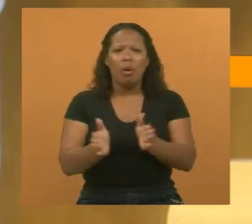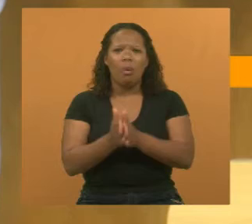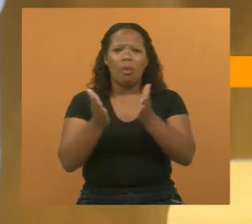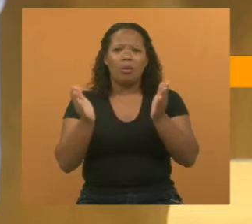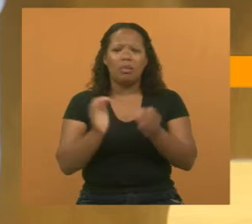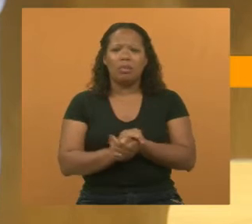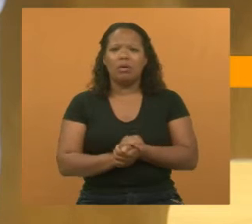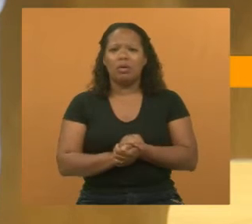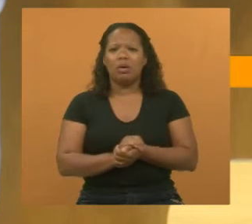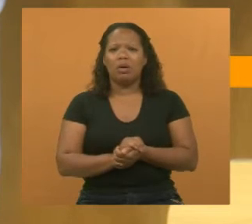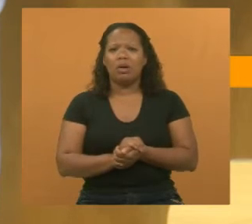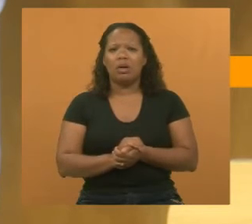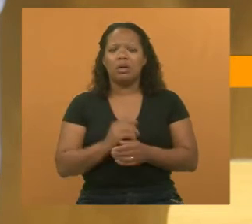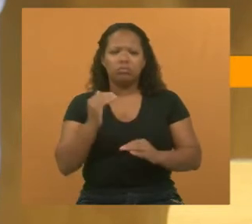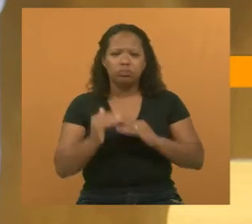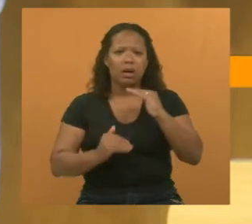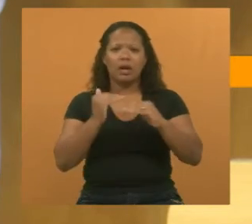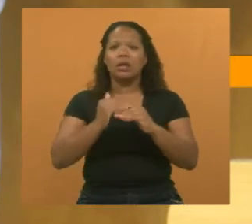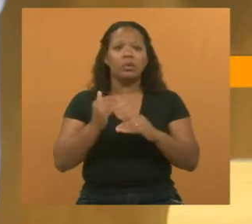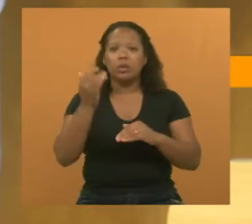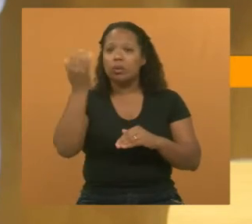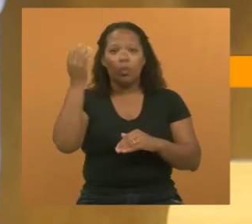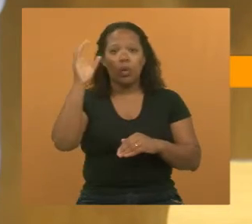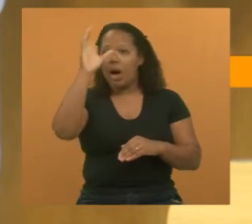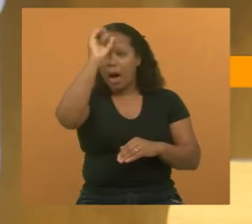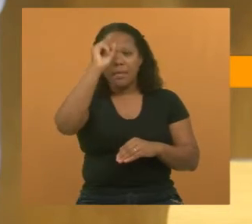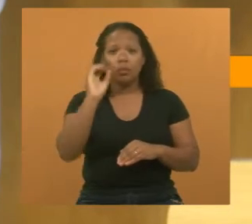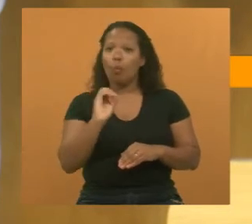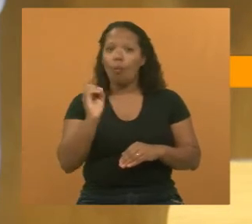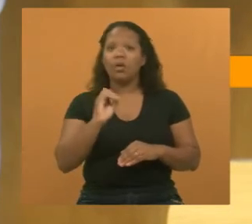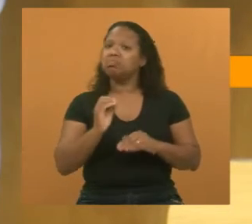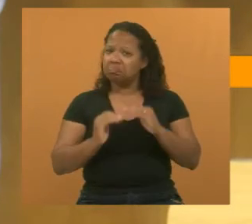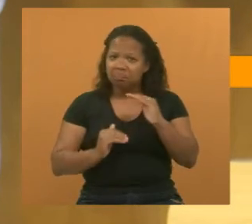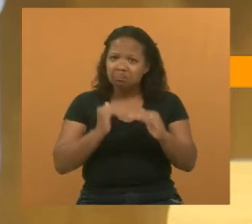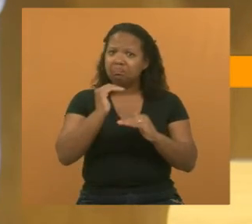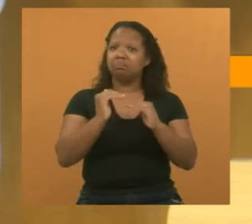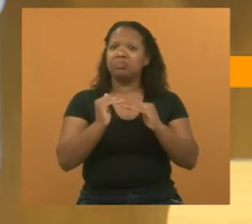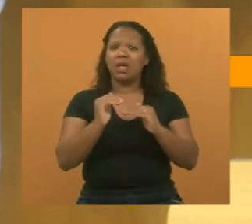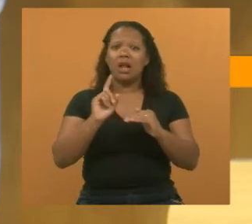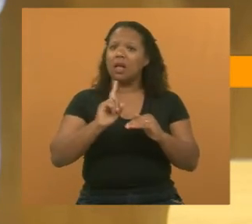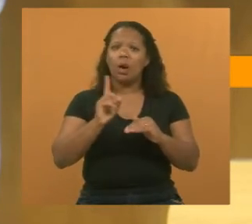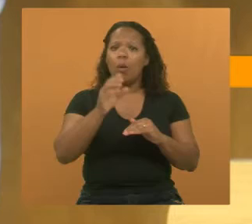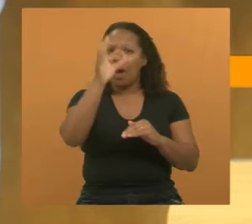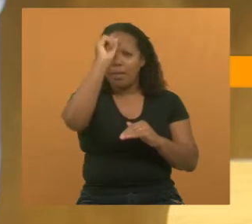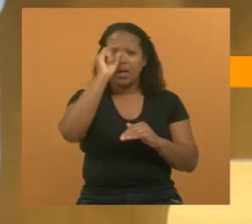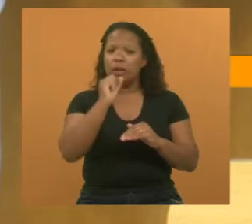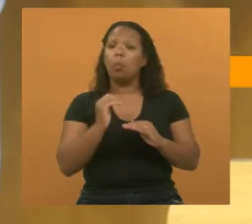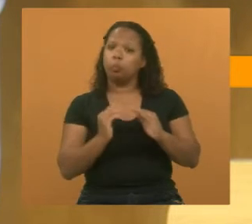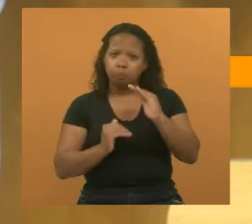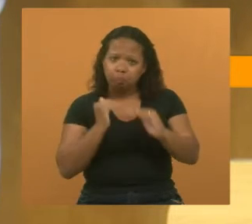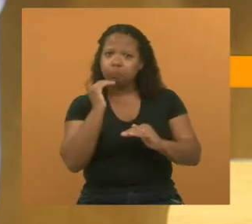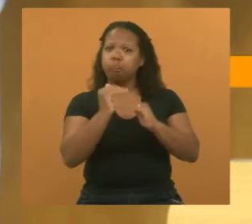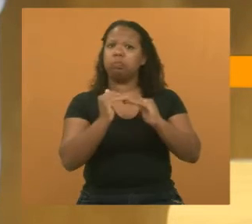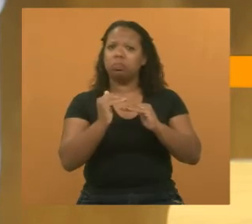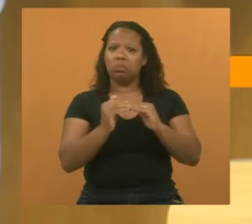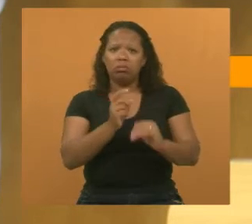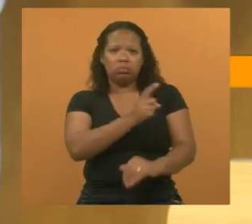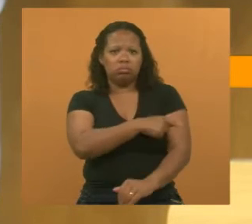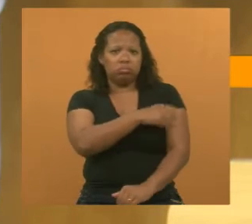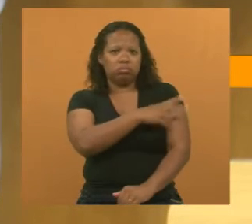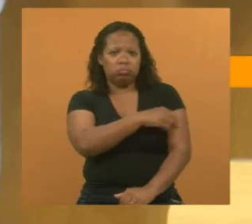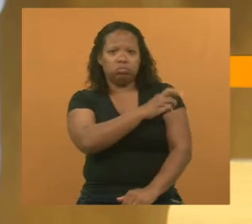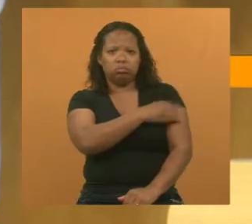passa o aluno sem ele saber o básico, acaba prejudicando o próprio aluno. Porque depois que sai da escola,